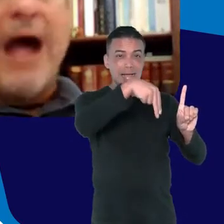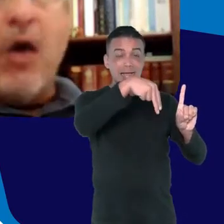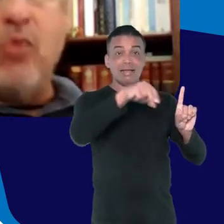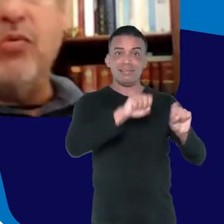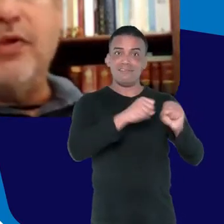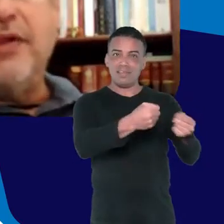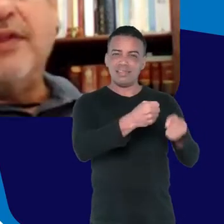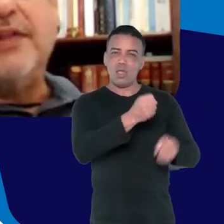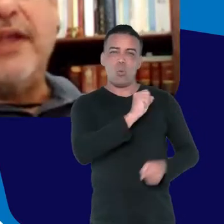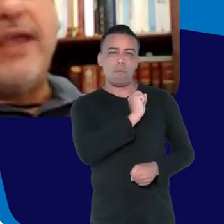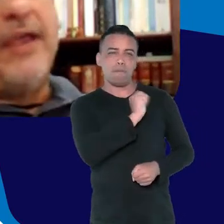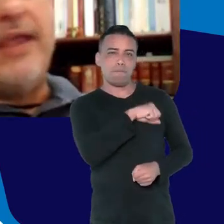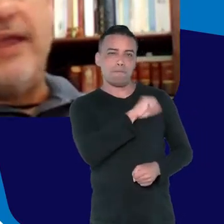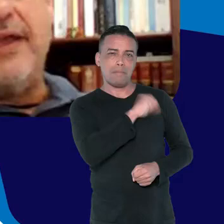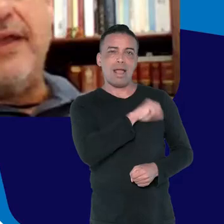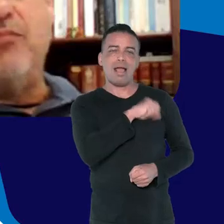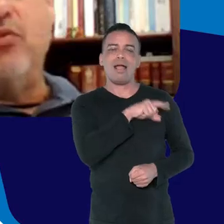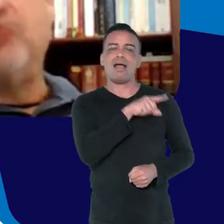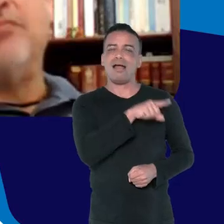o mal, né,